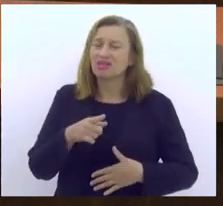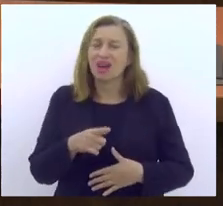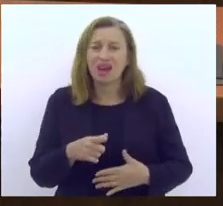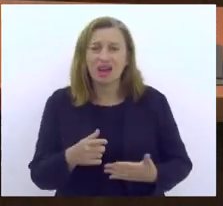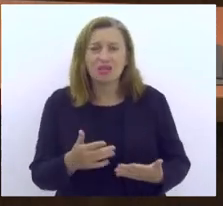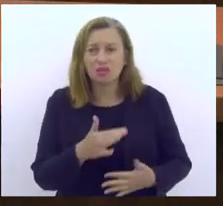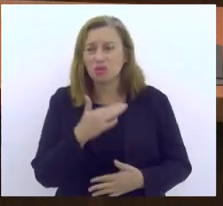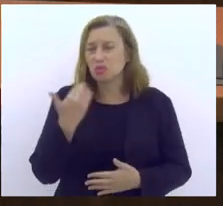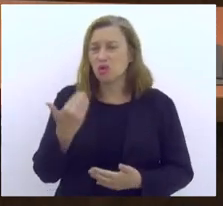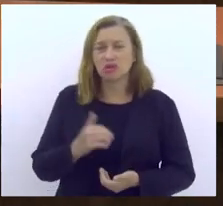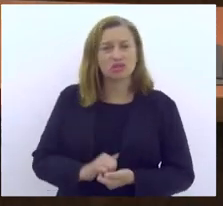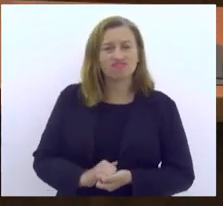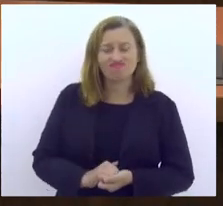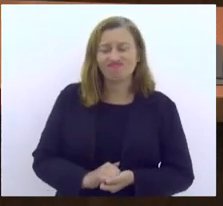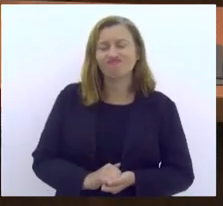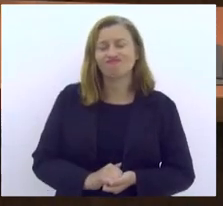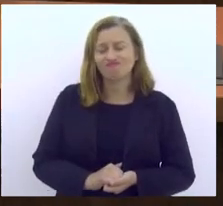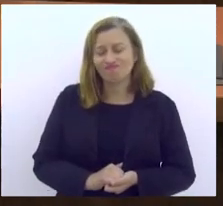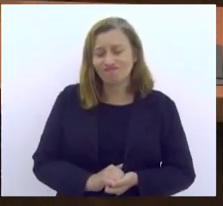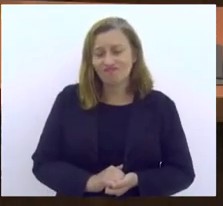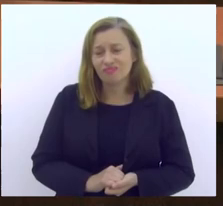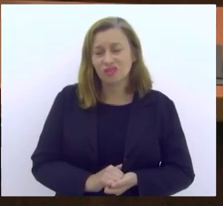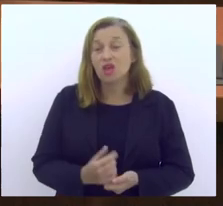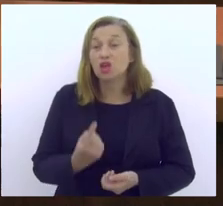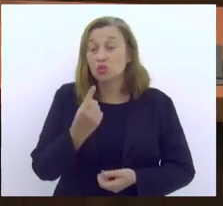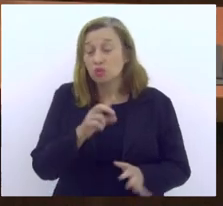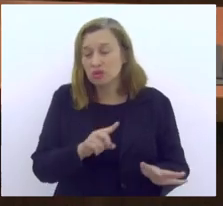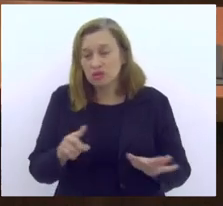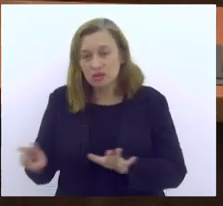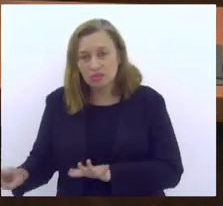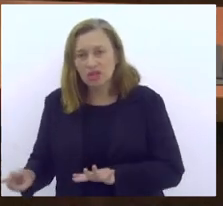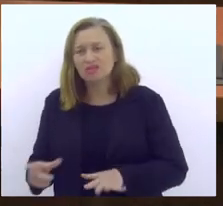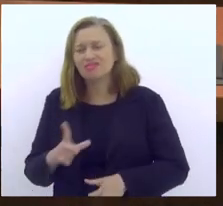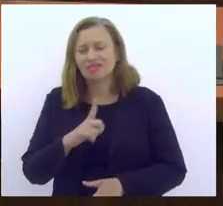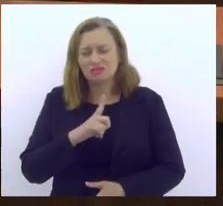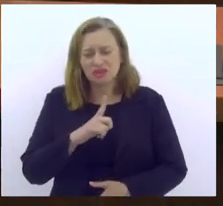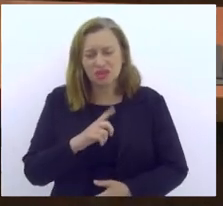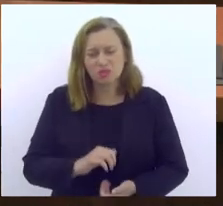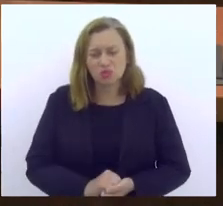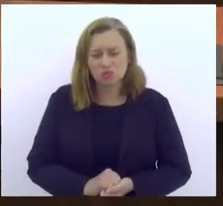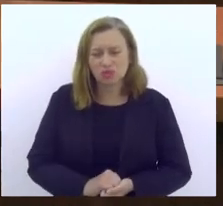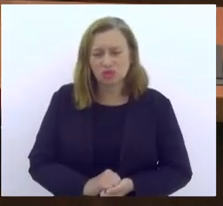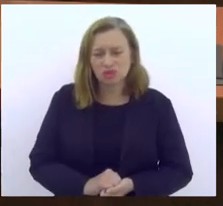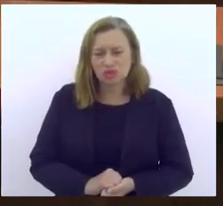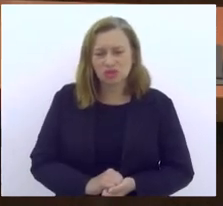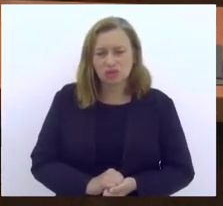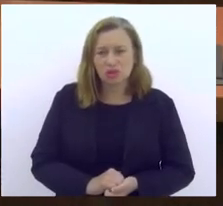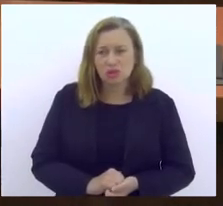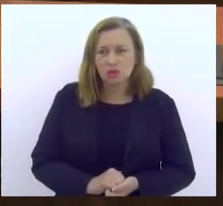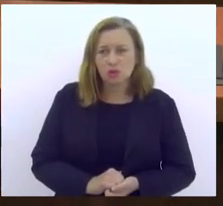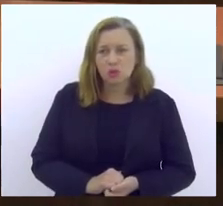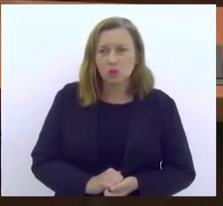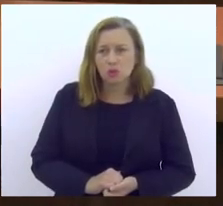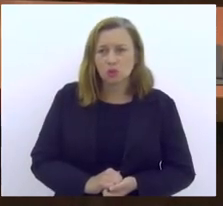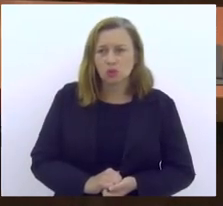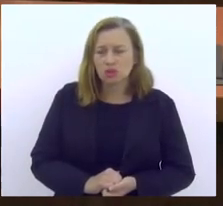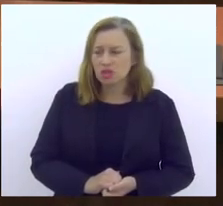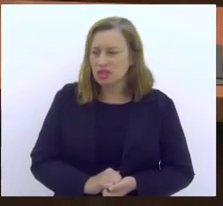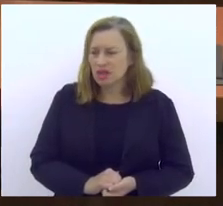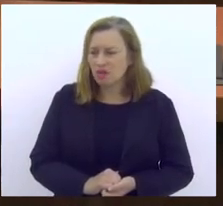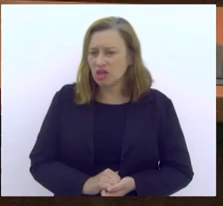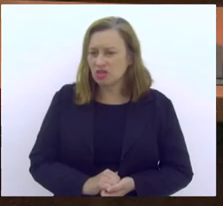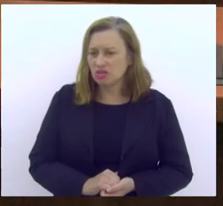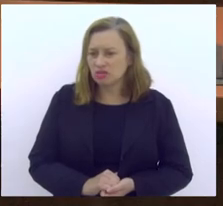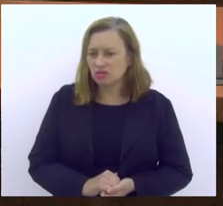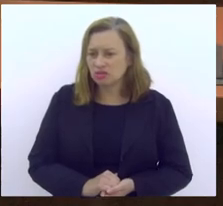brutalmente assassinados. Em uma semana, a gente teve um sequestro, por